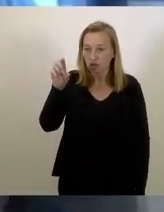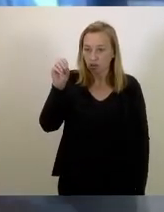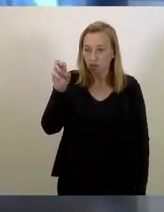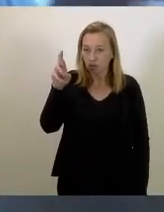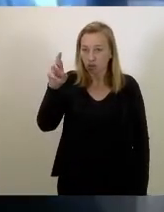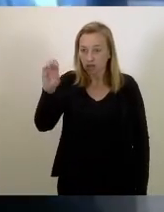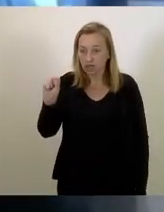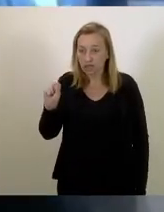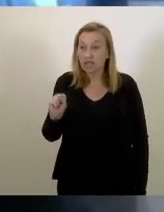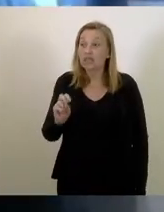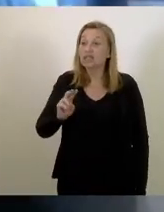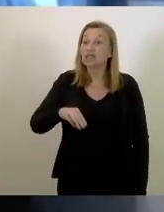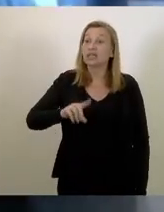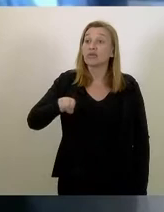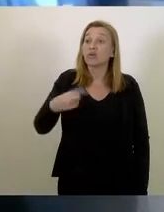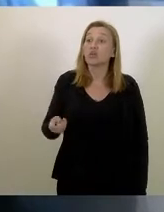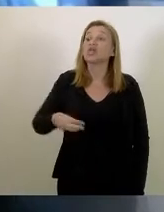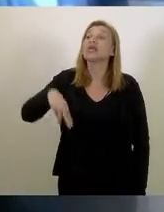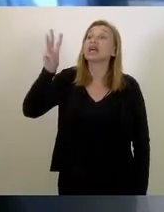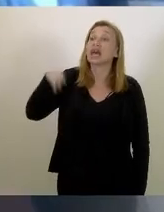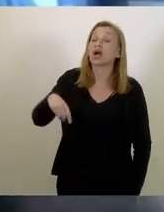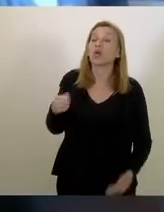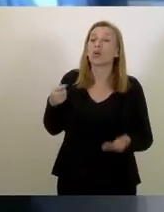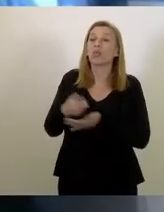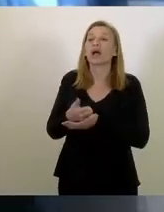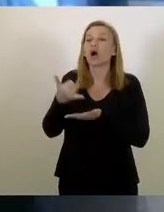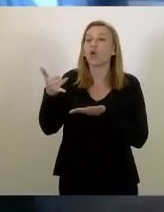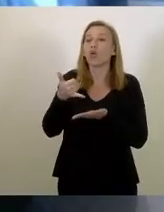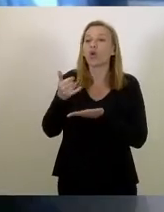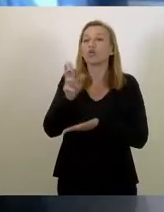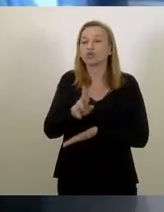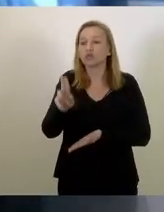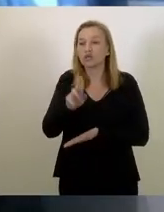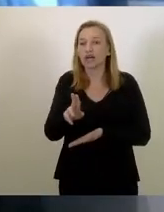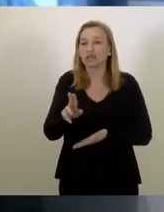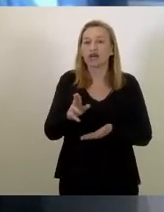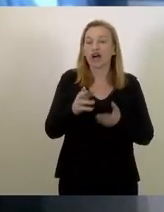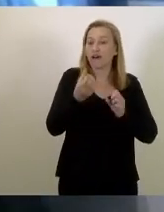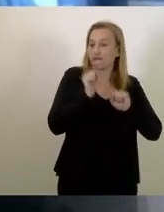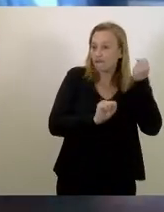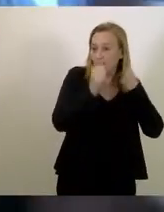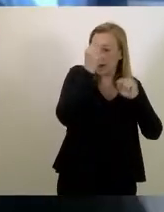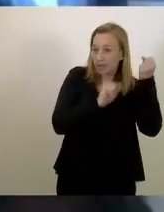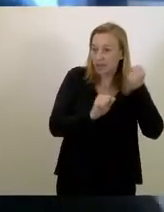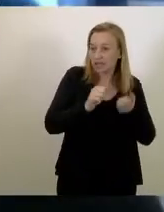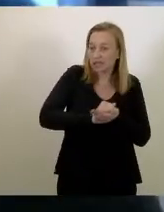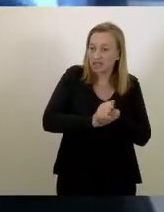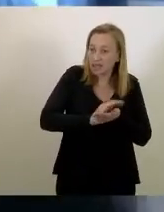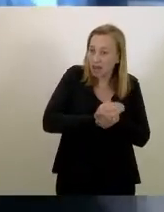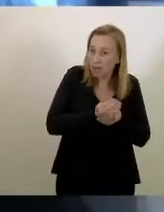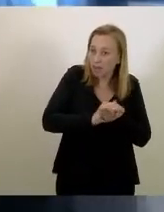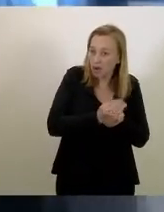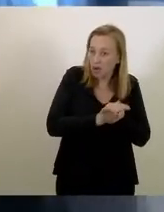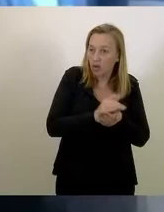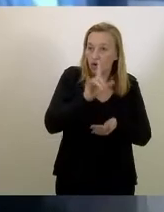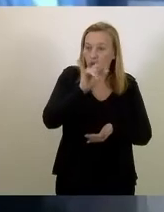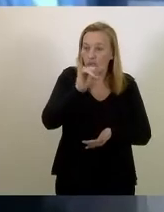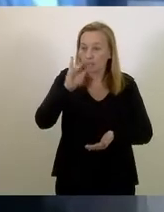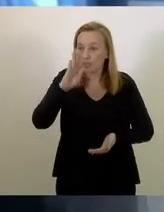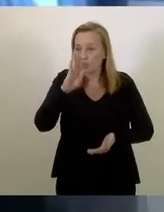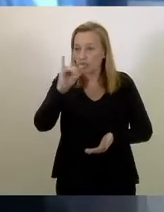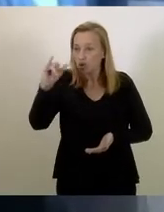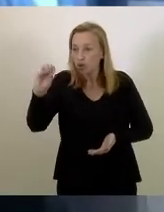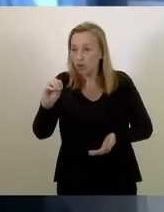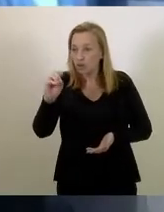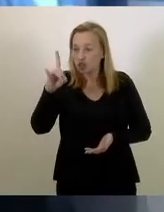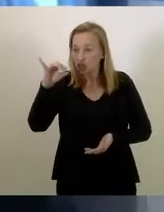era saber quem é que ia comprar esse óleo então a foi fábricas de sabão de biodiesel mas foi com as fábricas de sabão que isso avançou